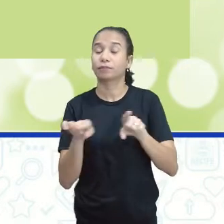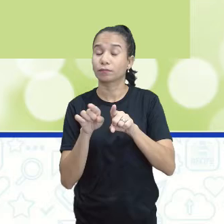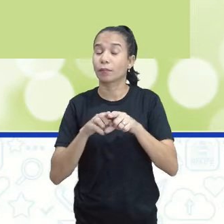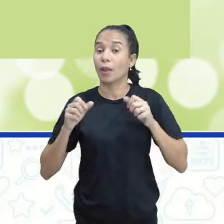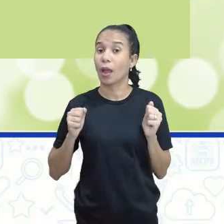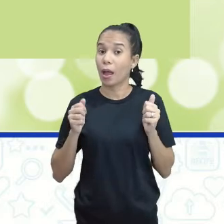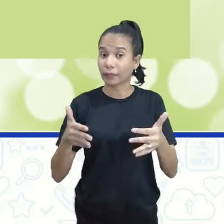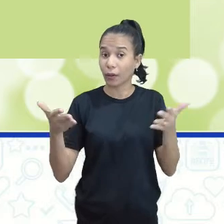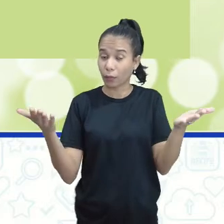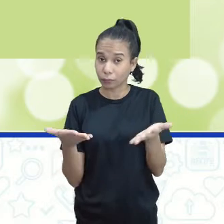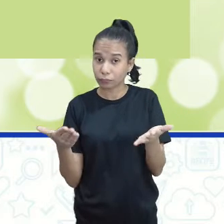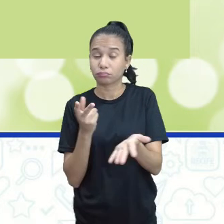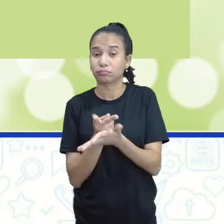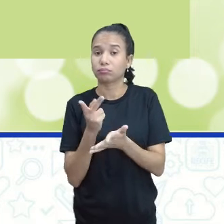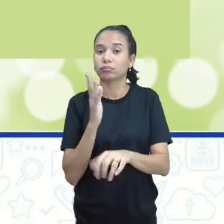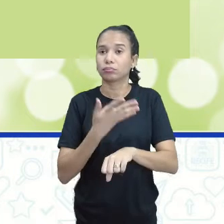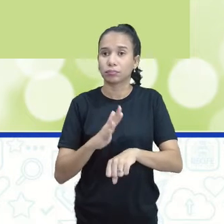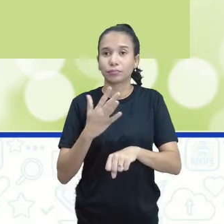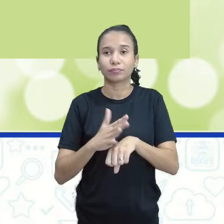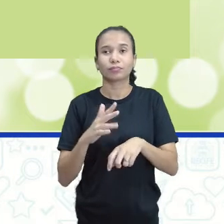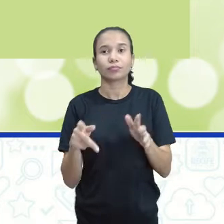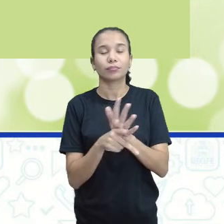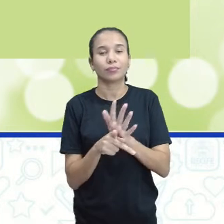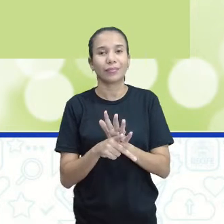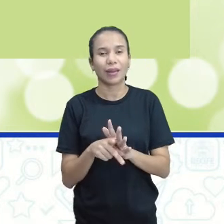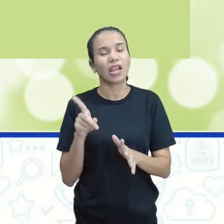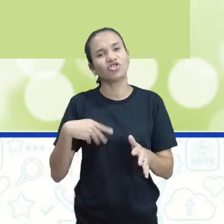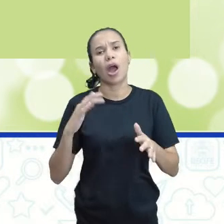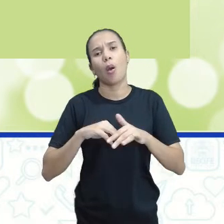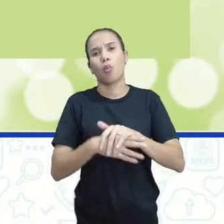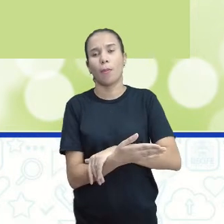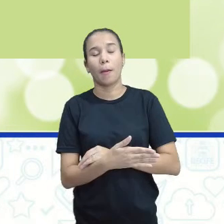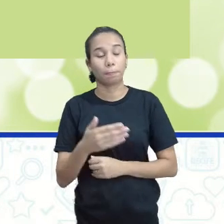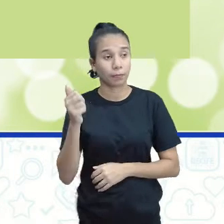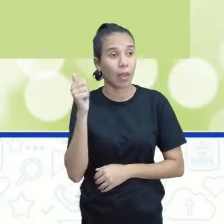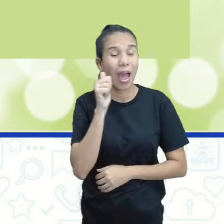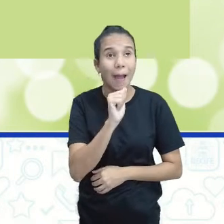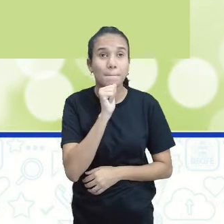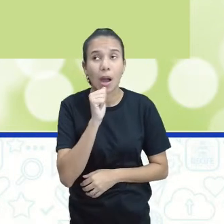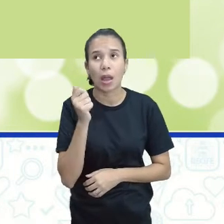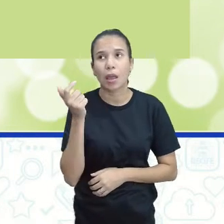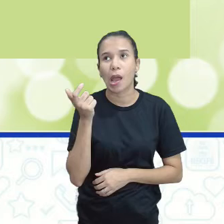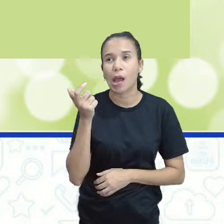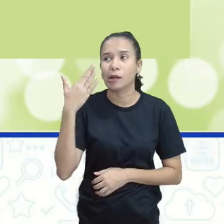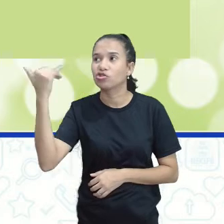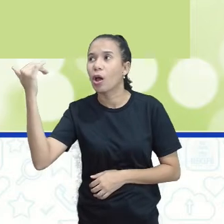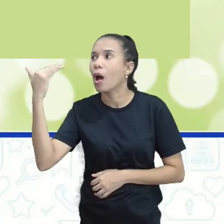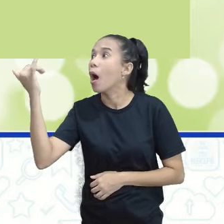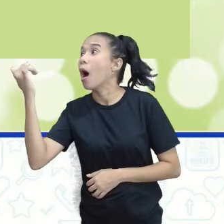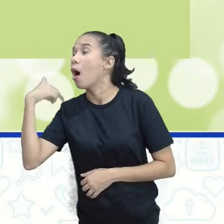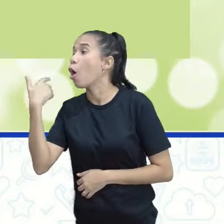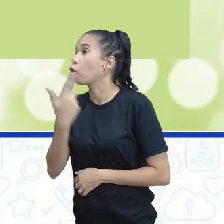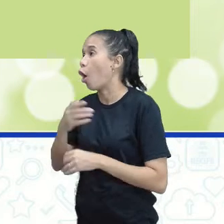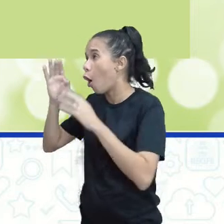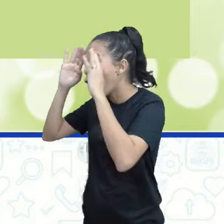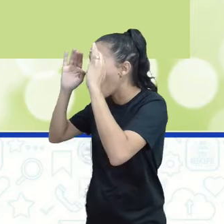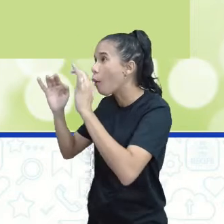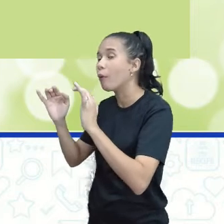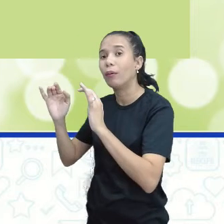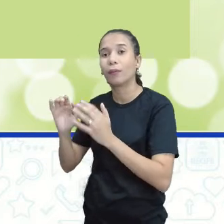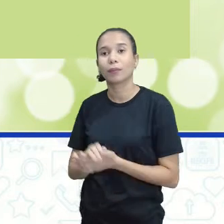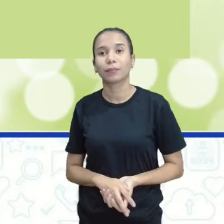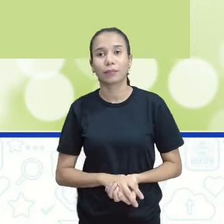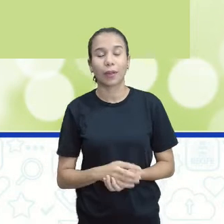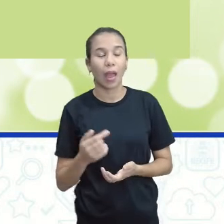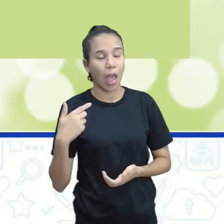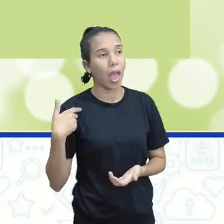Denotação habitual, recorrente. Então, quando você tem... É um hábito. Quando minha mãe chamava, nós atendíamos.